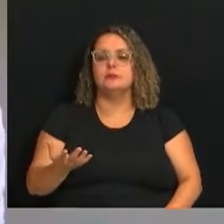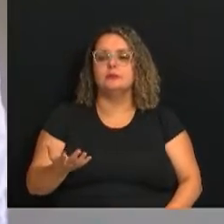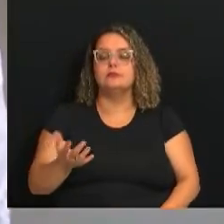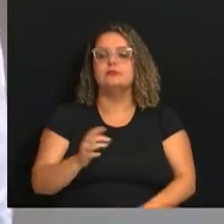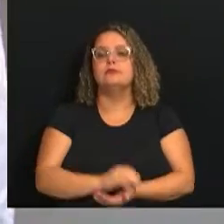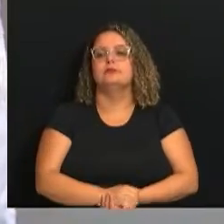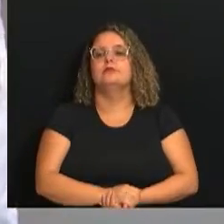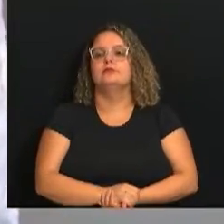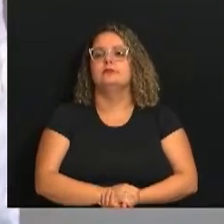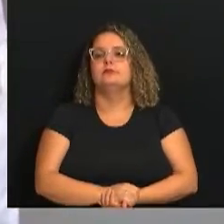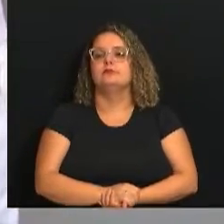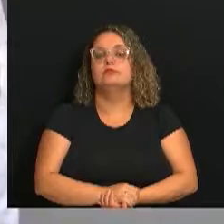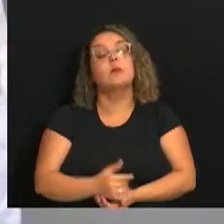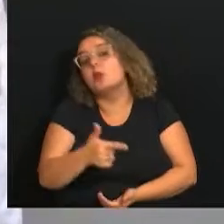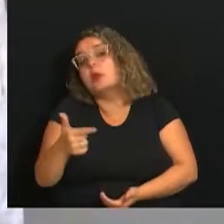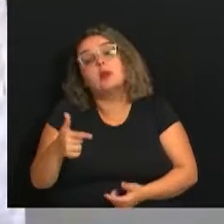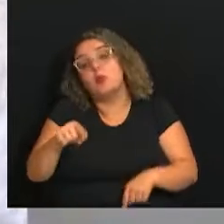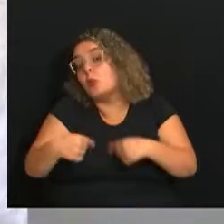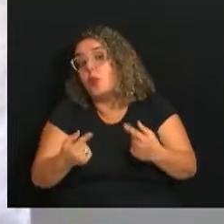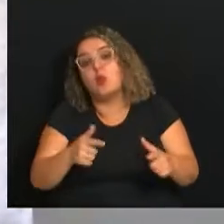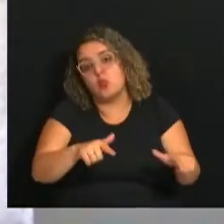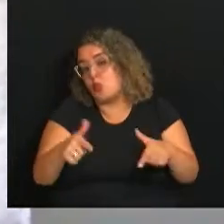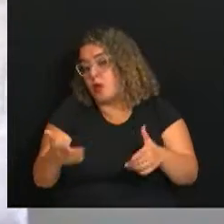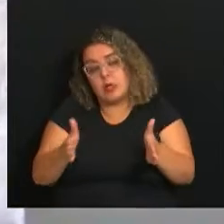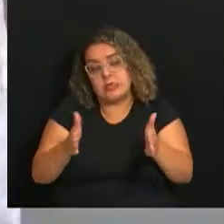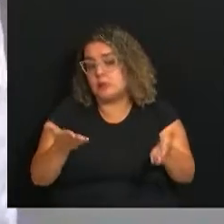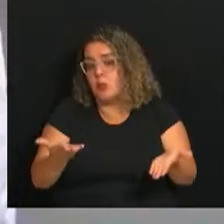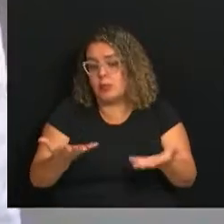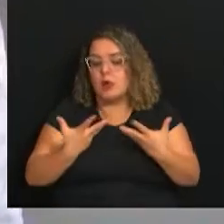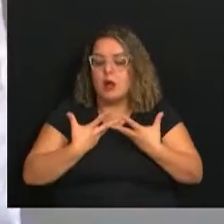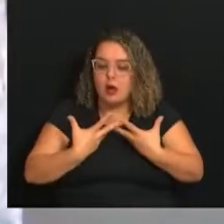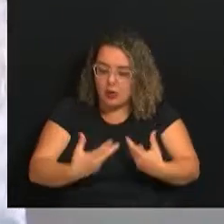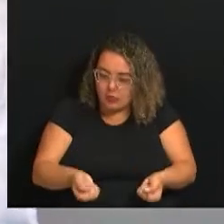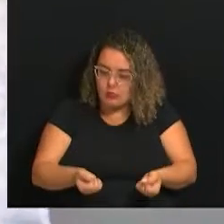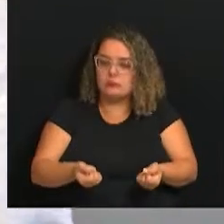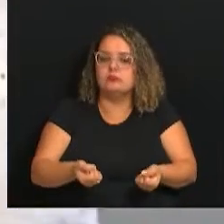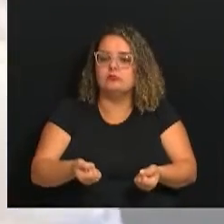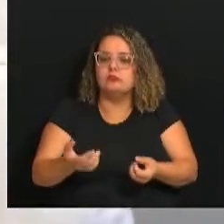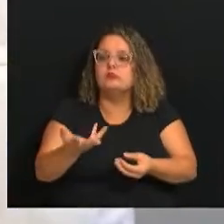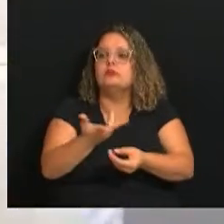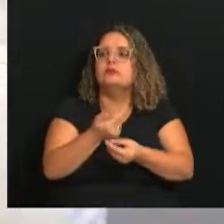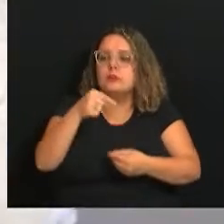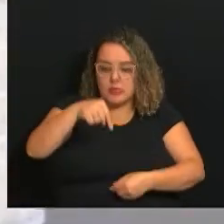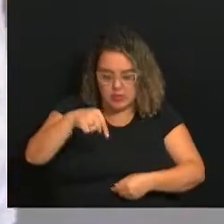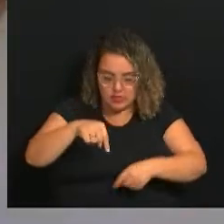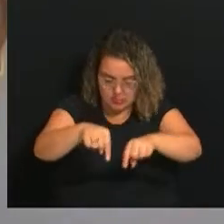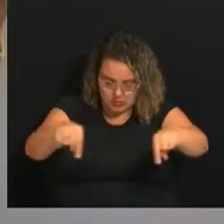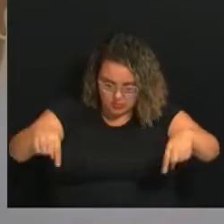por conta de ter sido a última cidade no Brasil a abolir